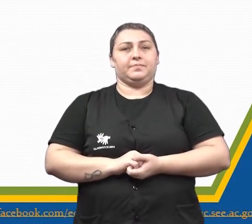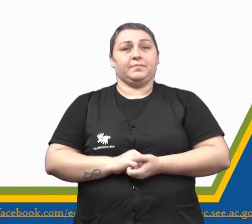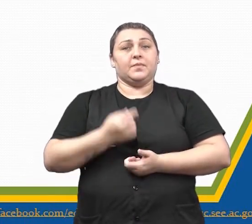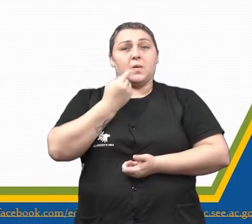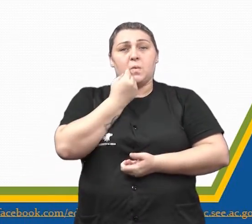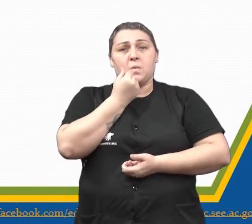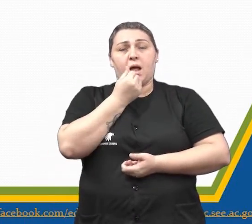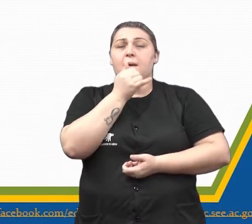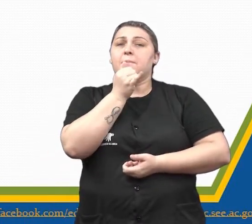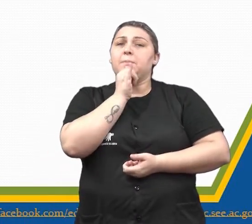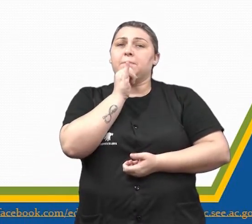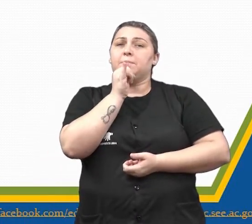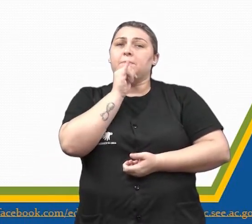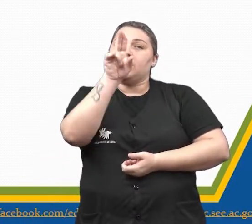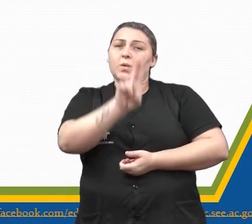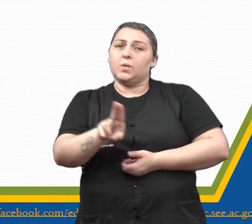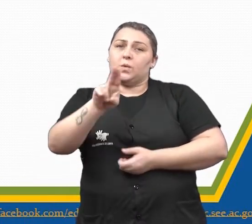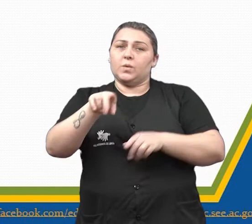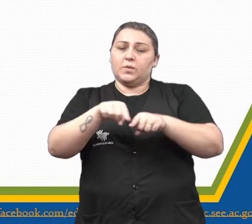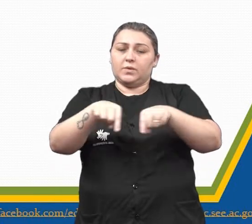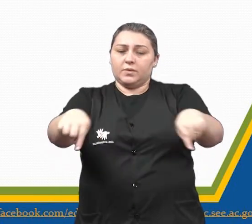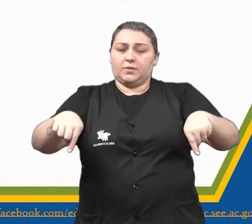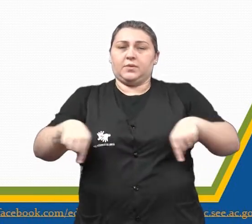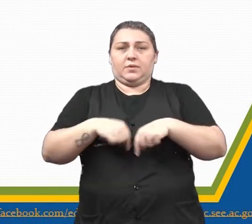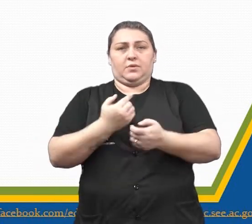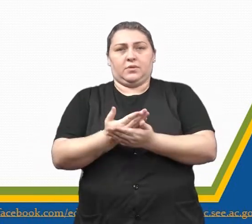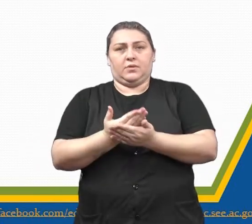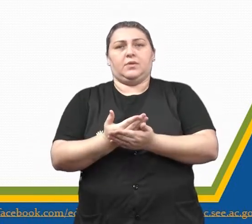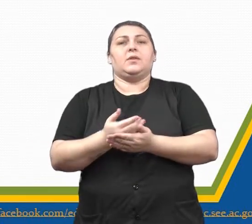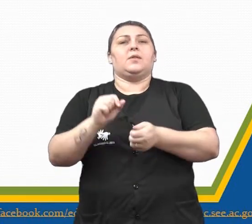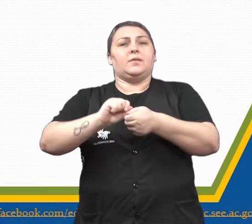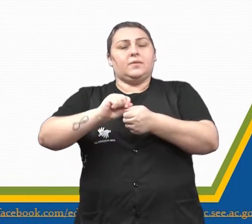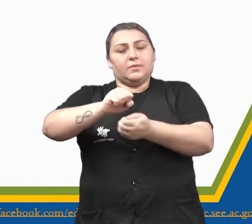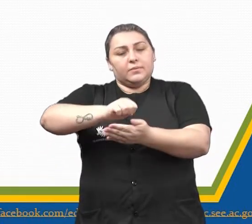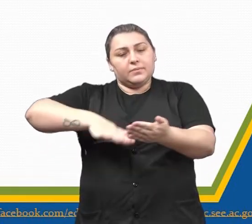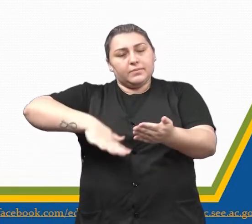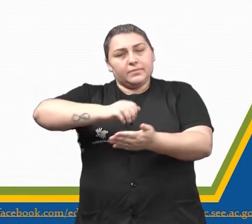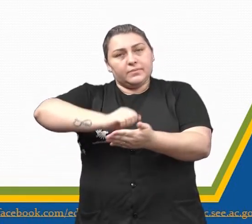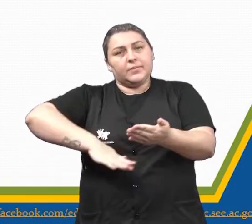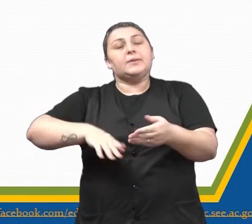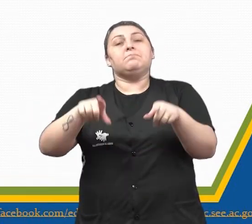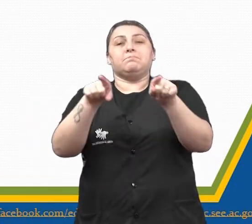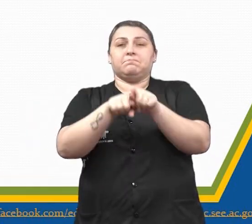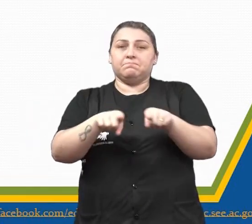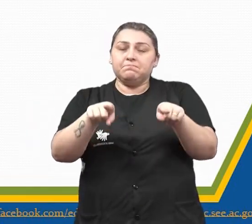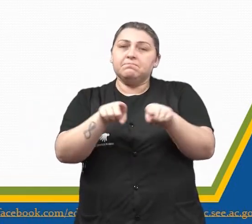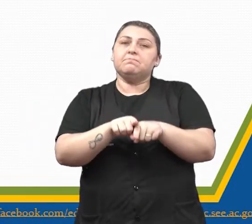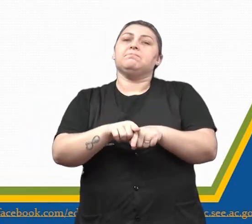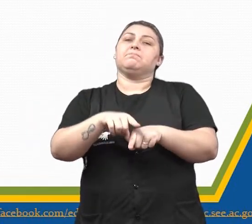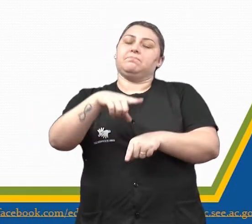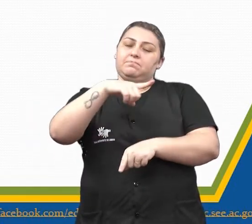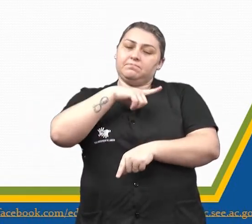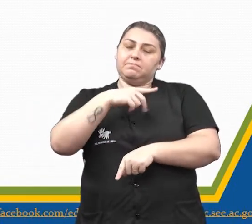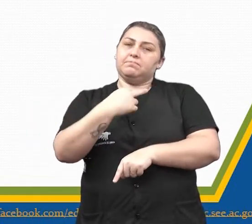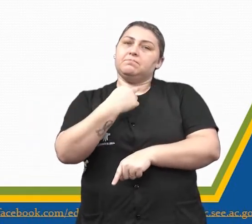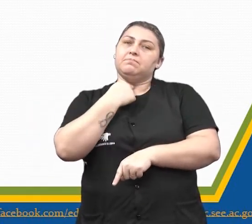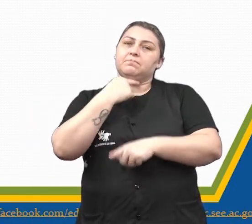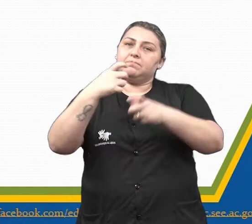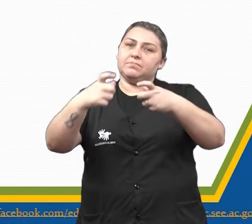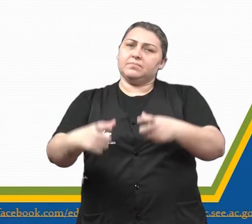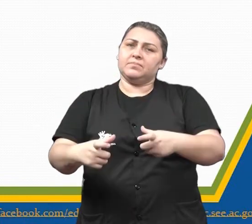Um lápis, por exemplo, que você usa na sala de aula, que você usa para fazer suas tarefas, ele também ocupa um lugar no